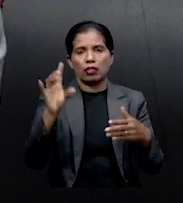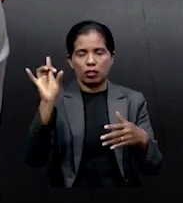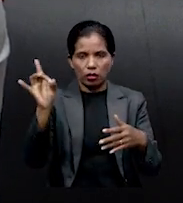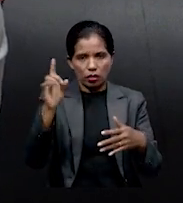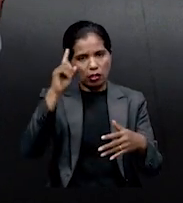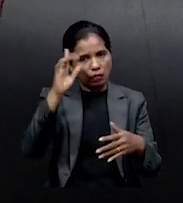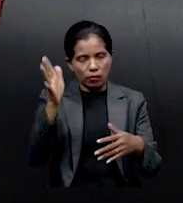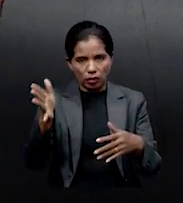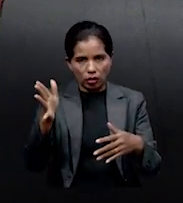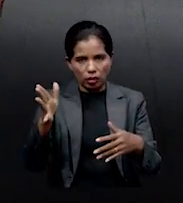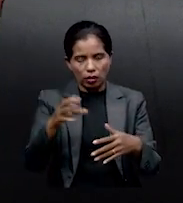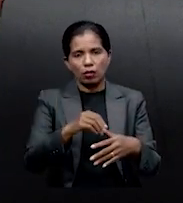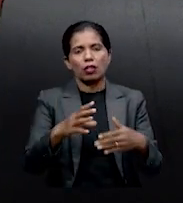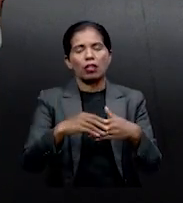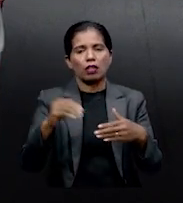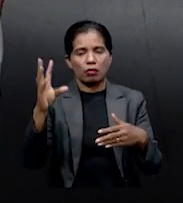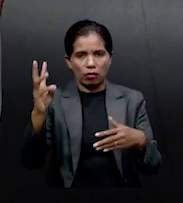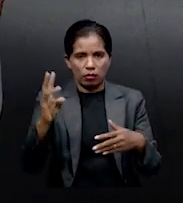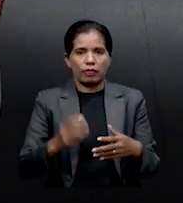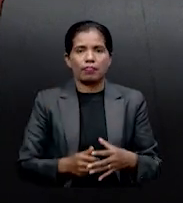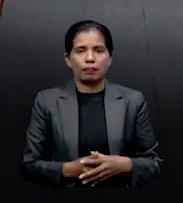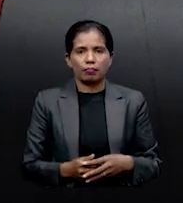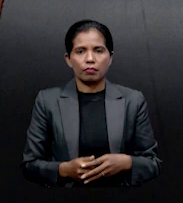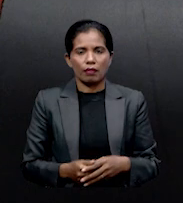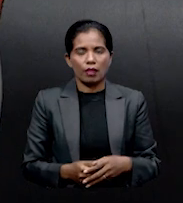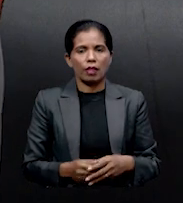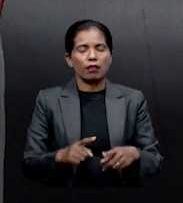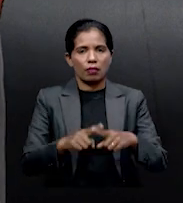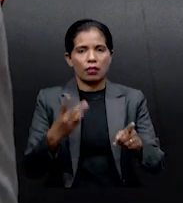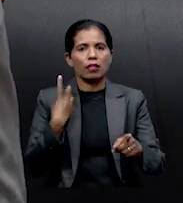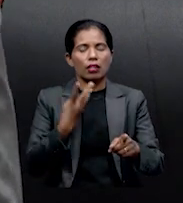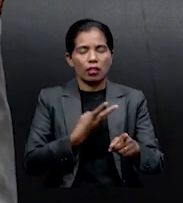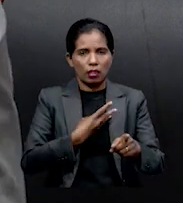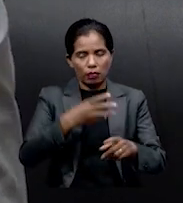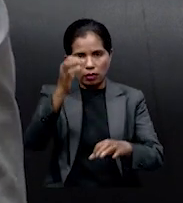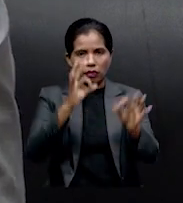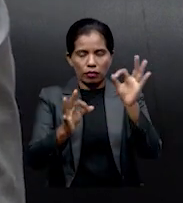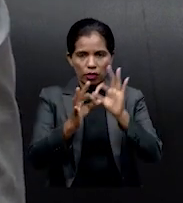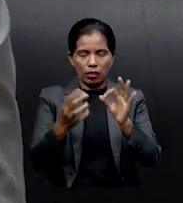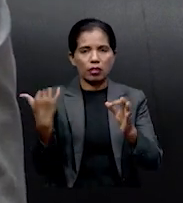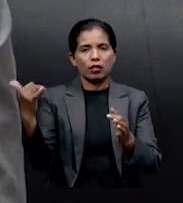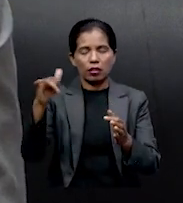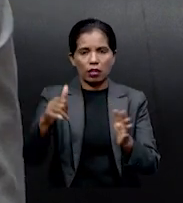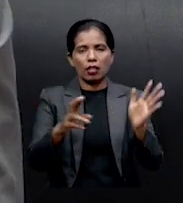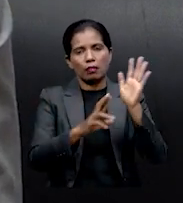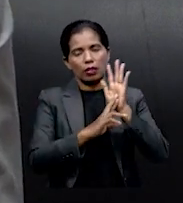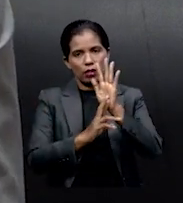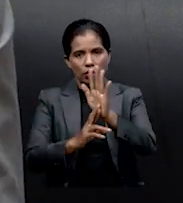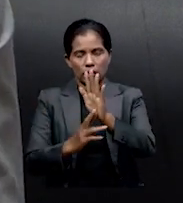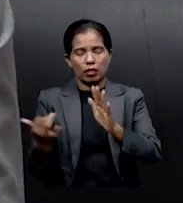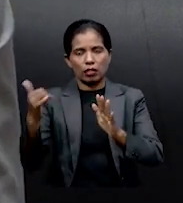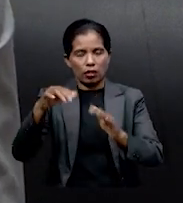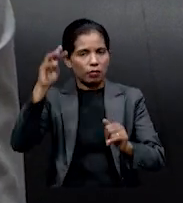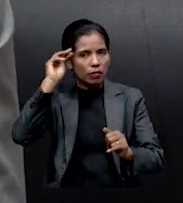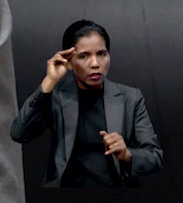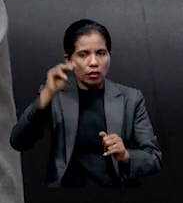$7.50 ca $6.50 né. Mas a mim fiel que quando se apresenta se irania relatório para o ministério